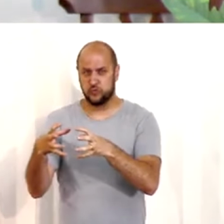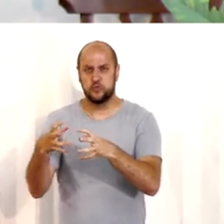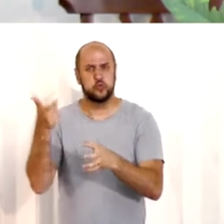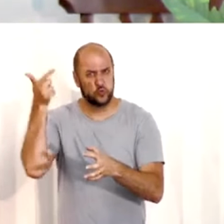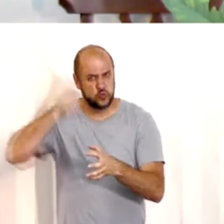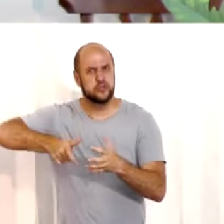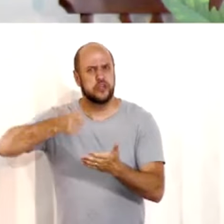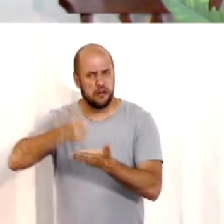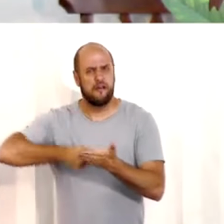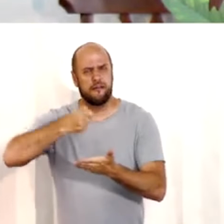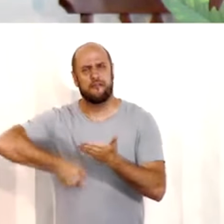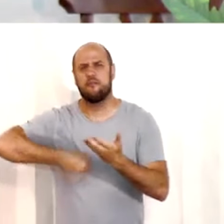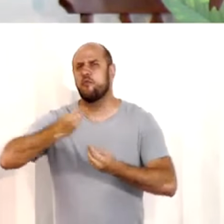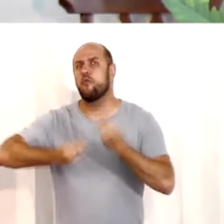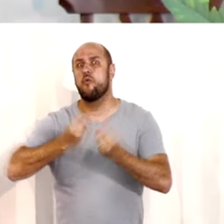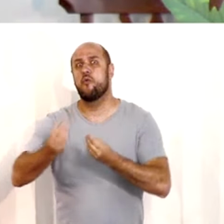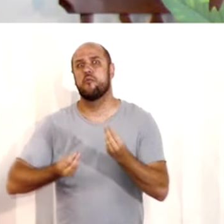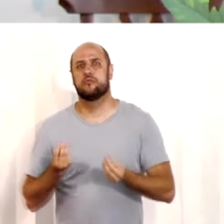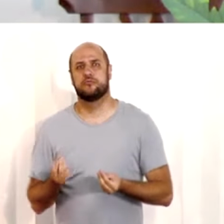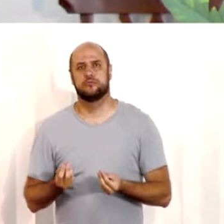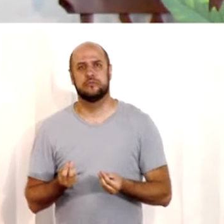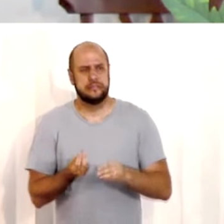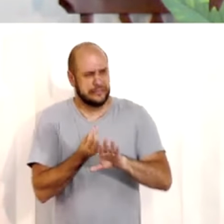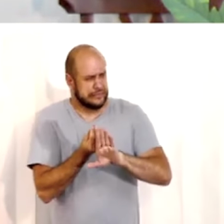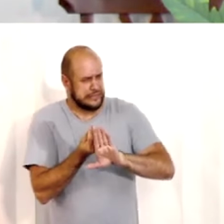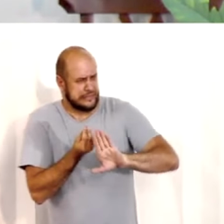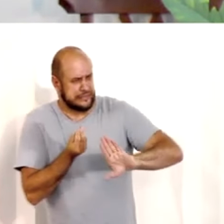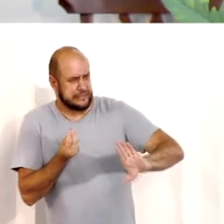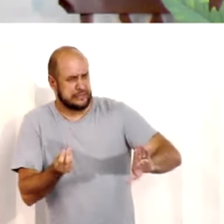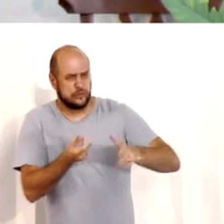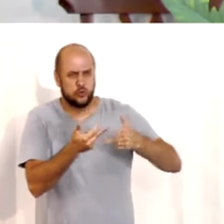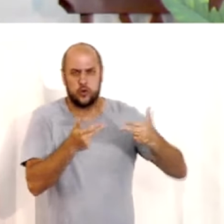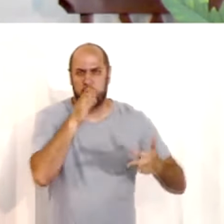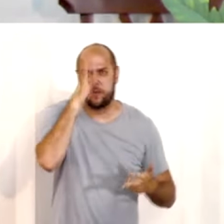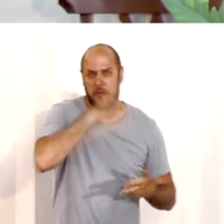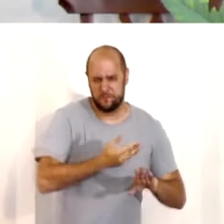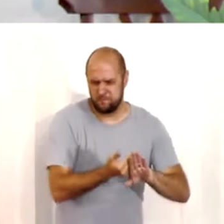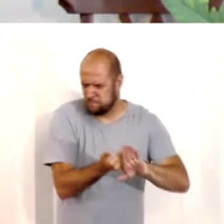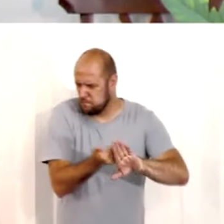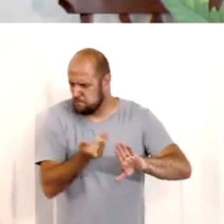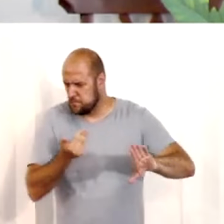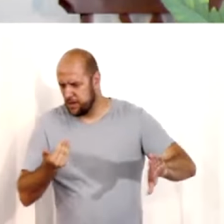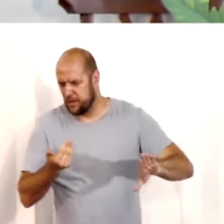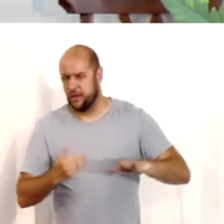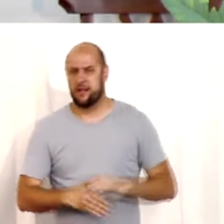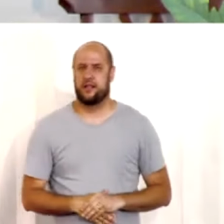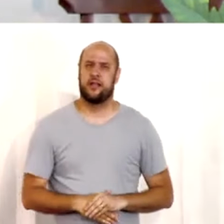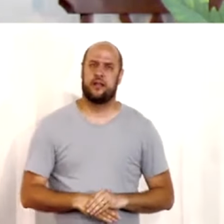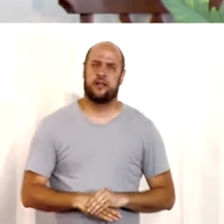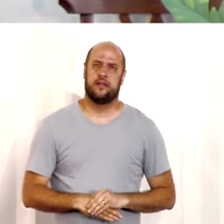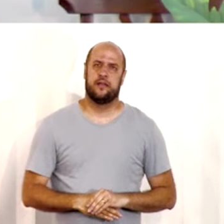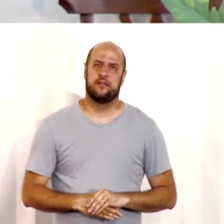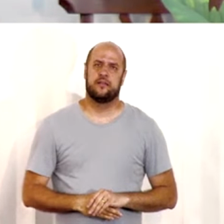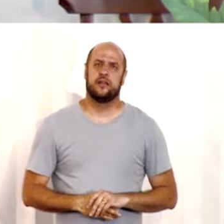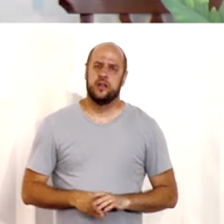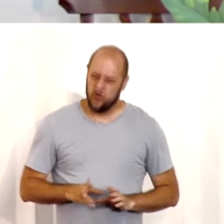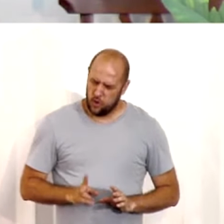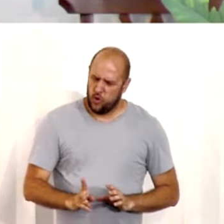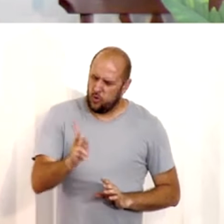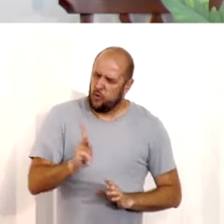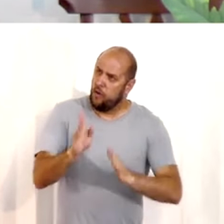fé. Eles se separaram das culturas idólatras pela excelência da sua